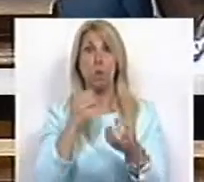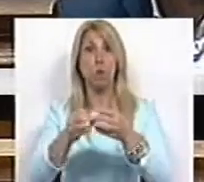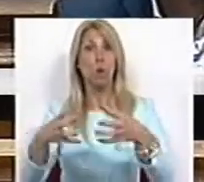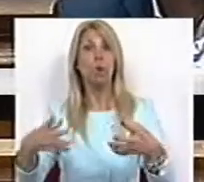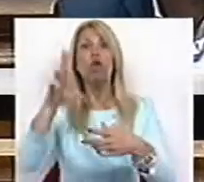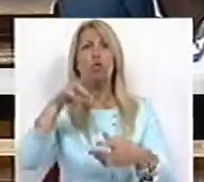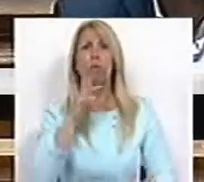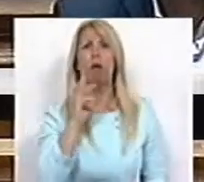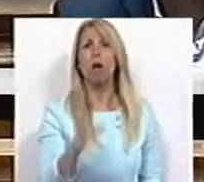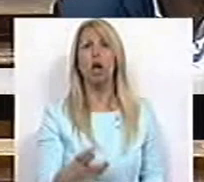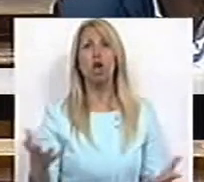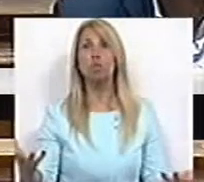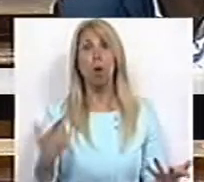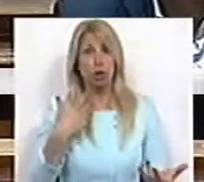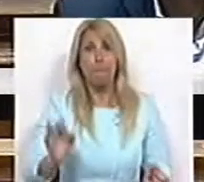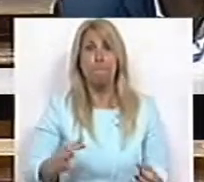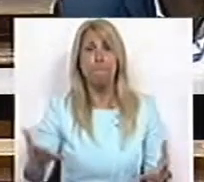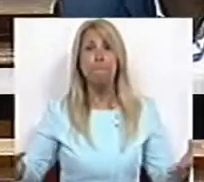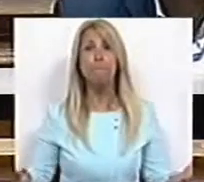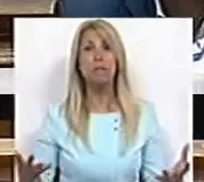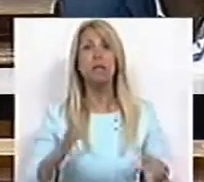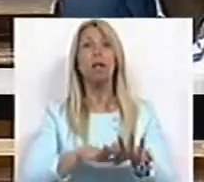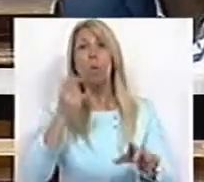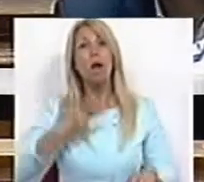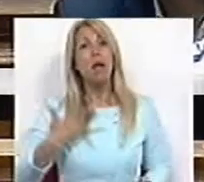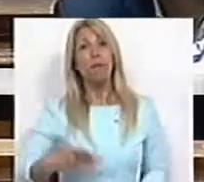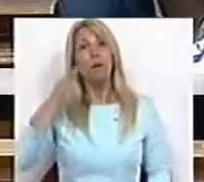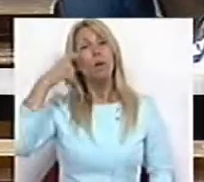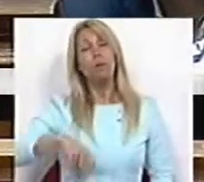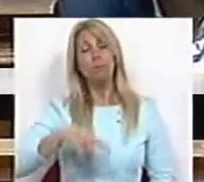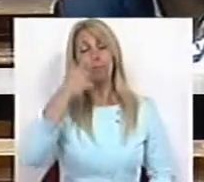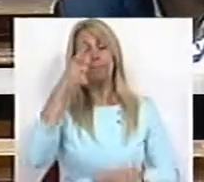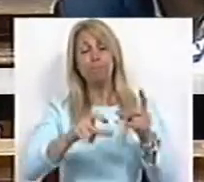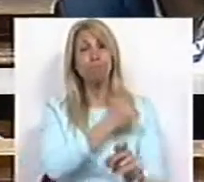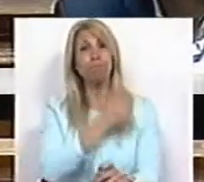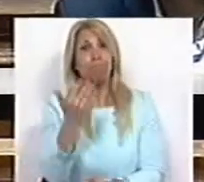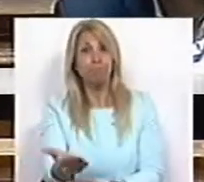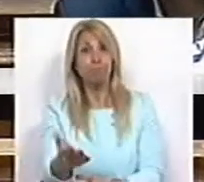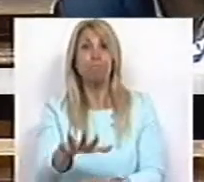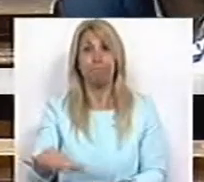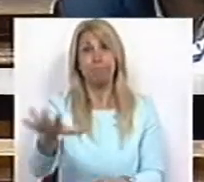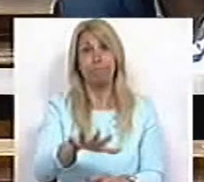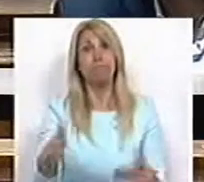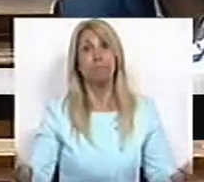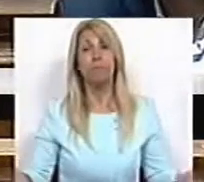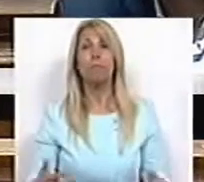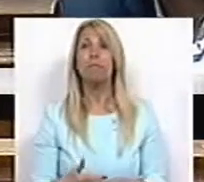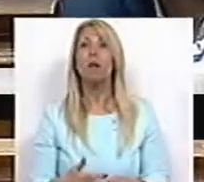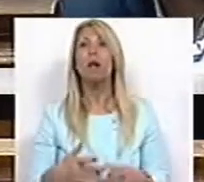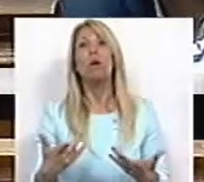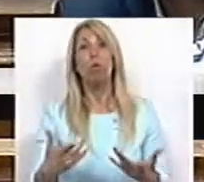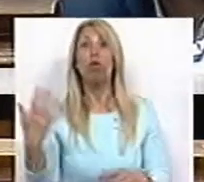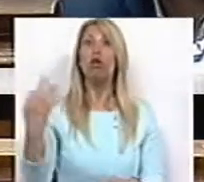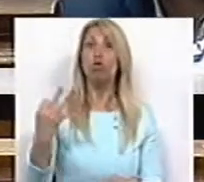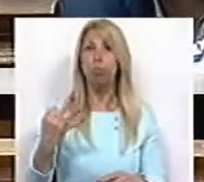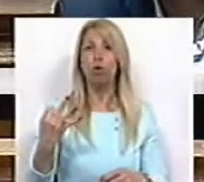tiveram a resposta que precisavam de ter em nome dos direitos humanos das pessoas que vivem nessas circunstâncias. Bem, e no Porto combinou-se a